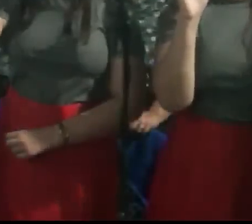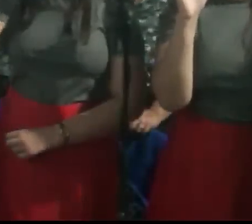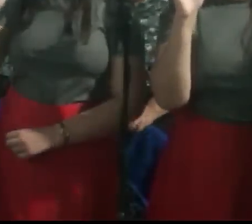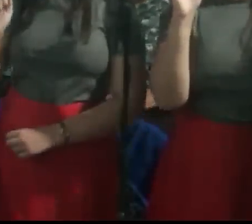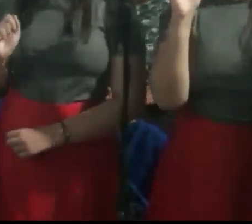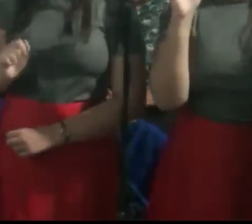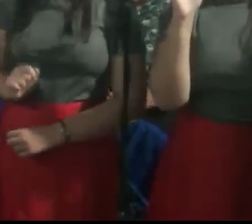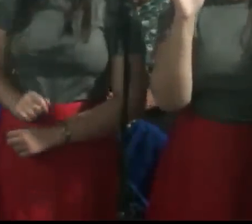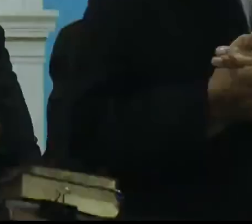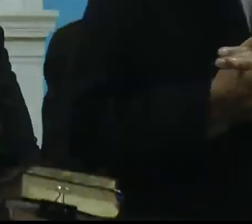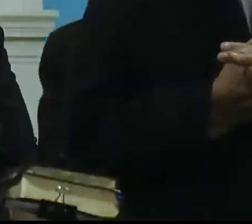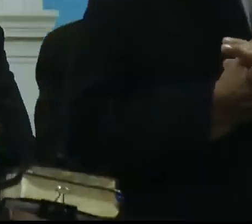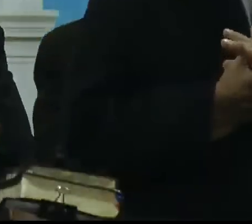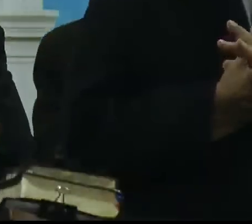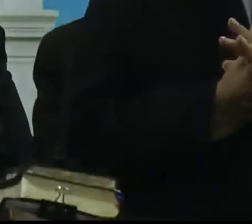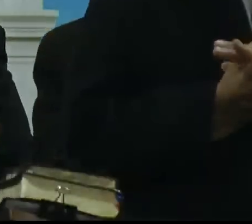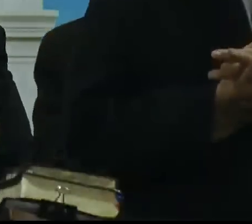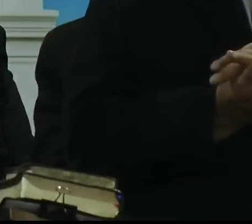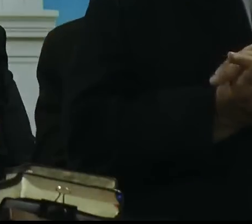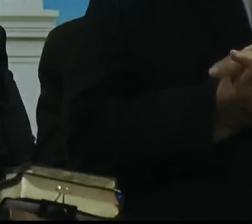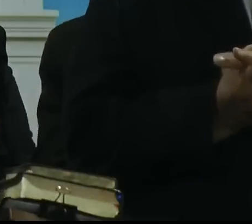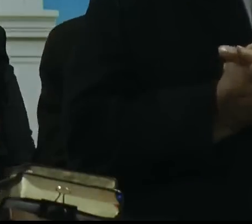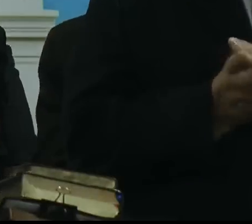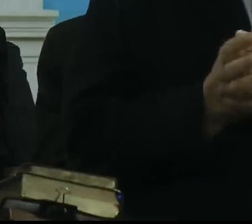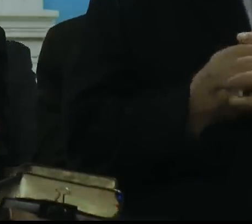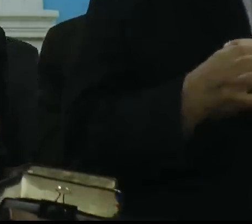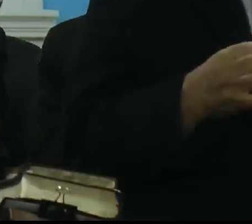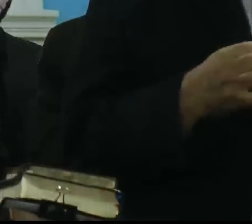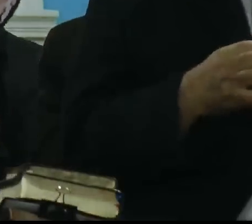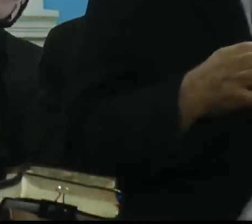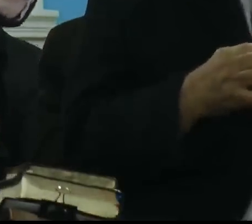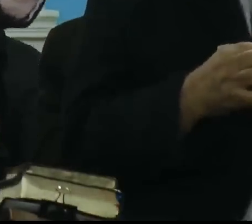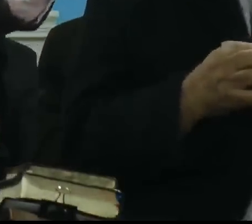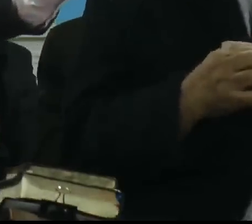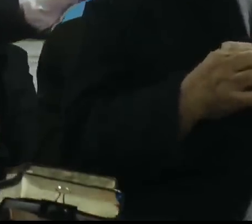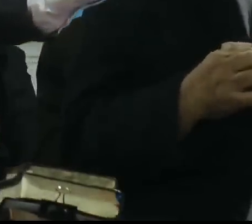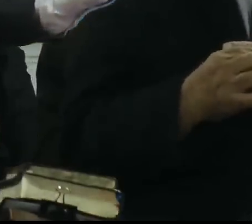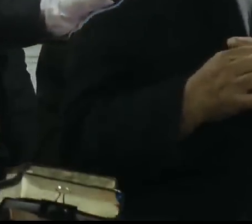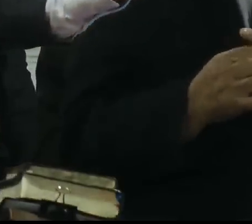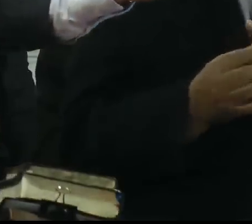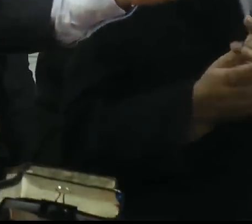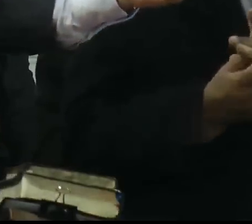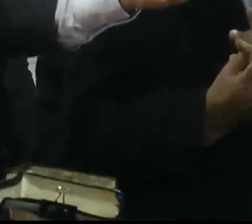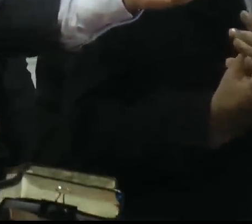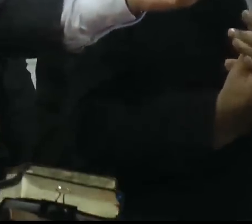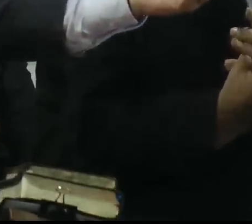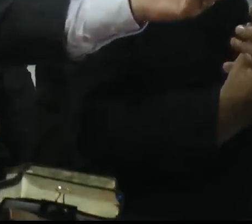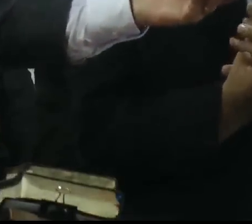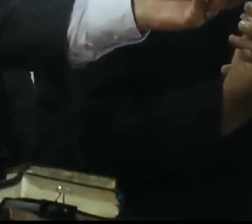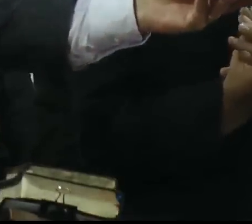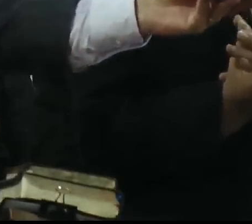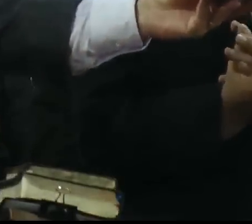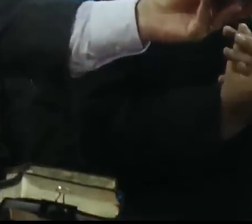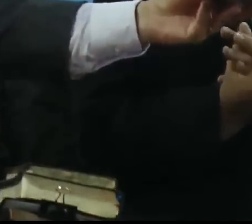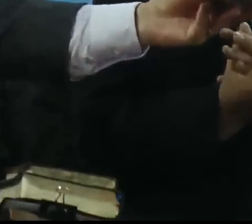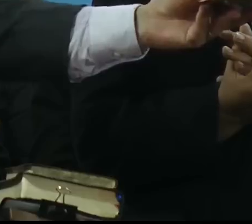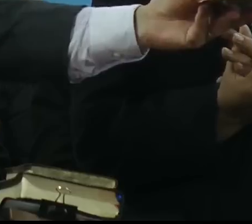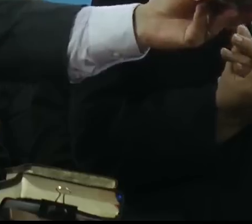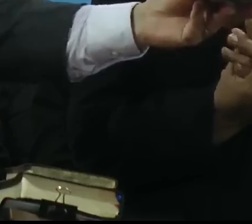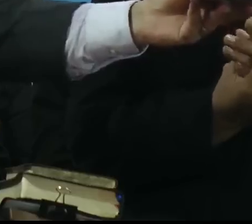Enquanto o rei está sentado à mesa, o meu nardo exala o seu